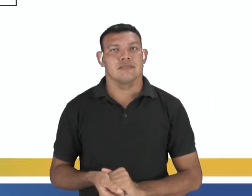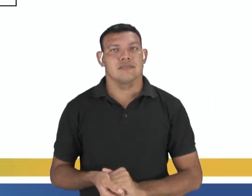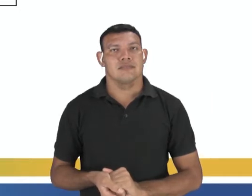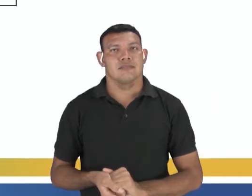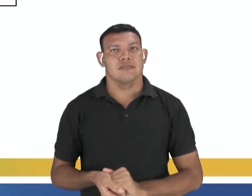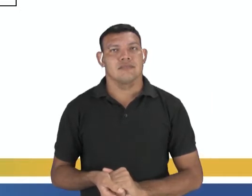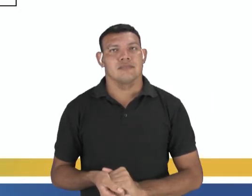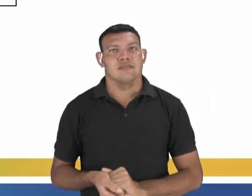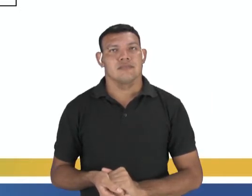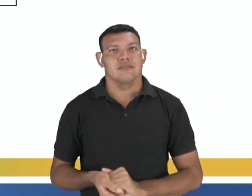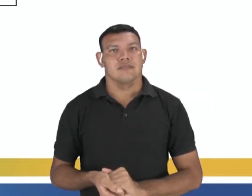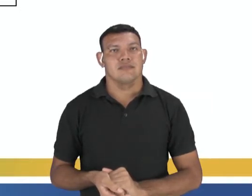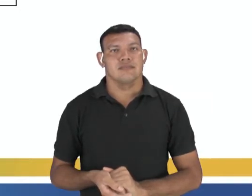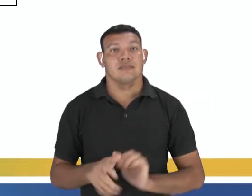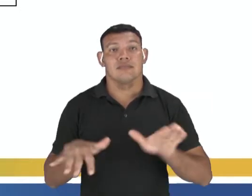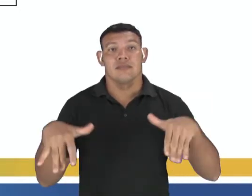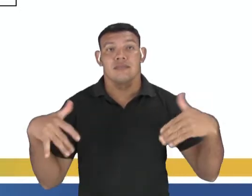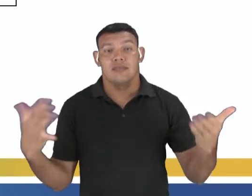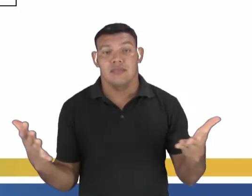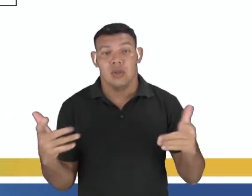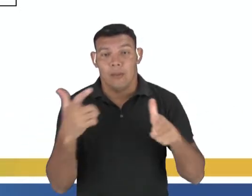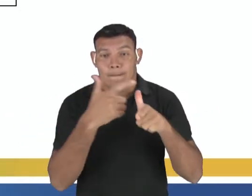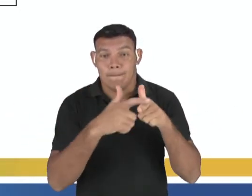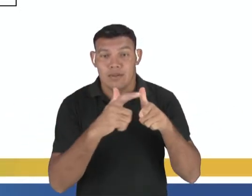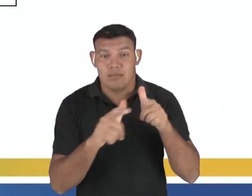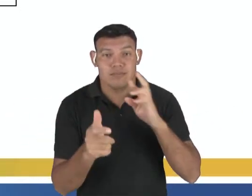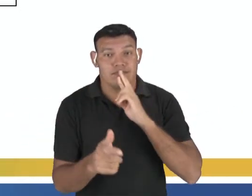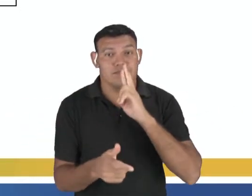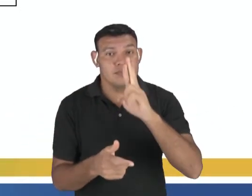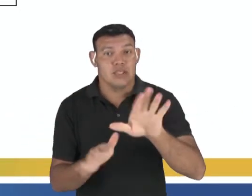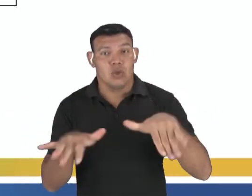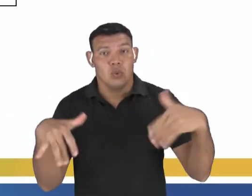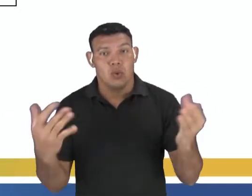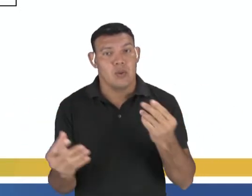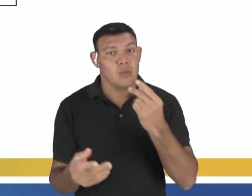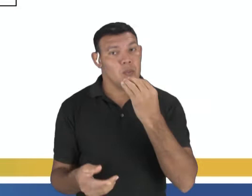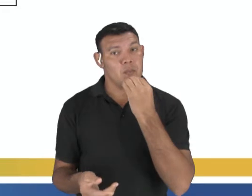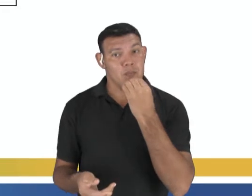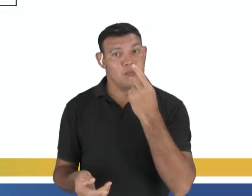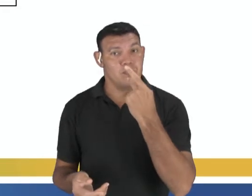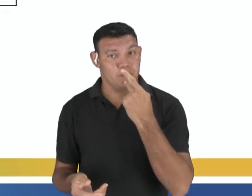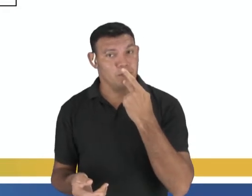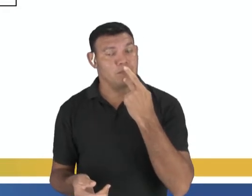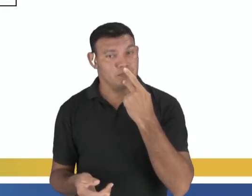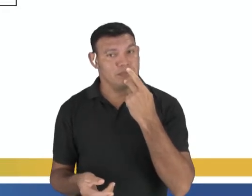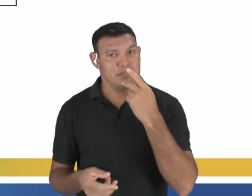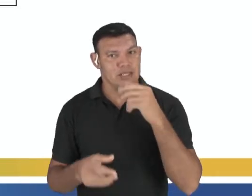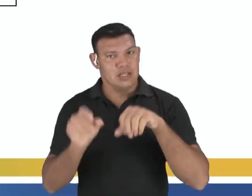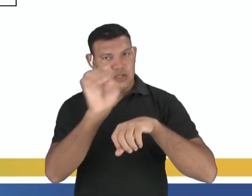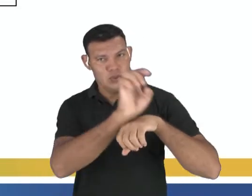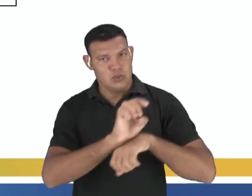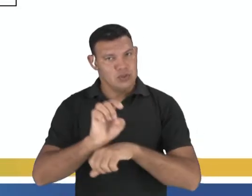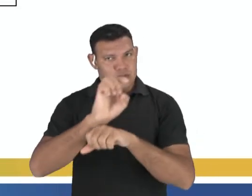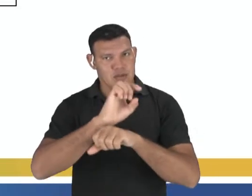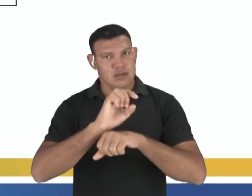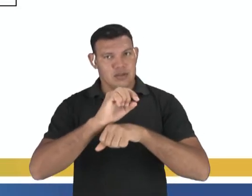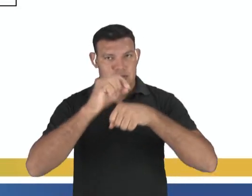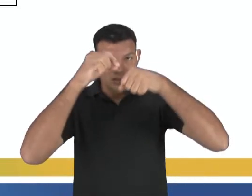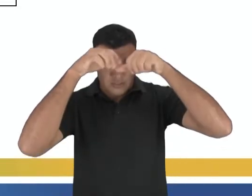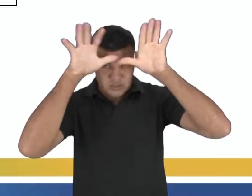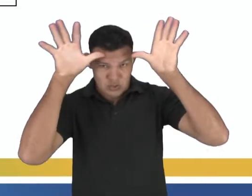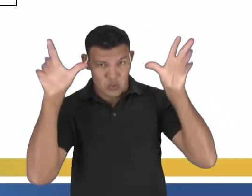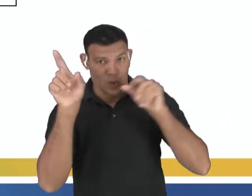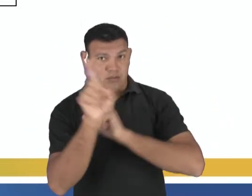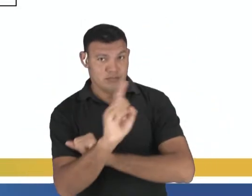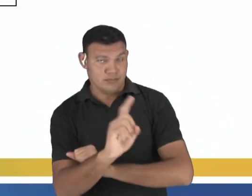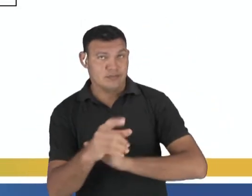do espaço amostral. Então, nesse problema, a probabilidade de não ser do Acre é de 4 sobre 40,